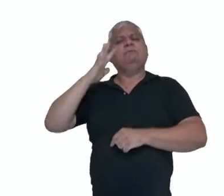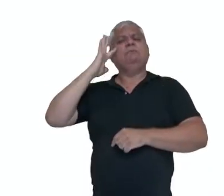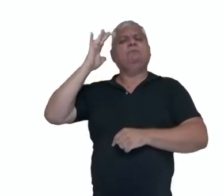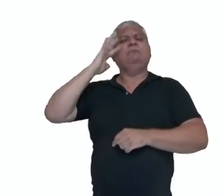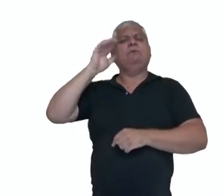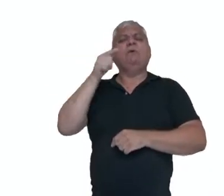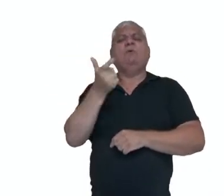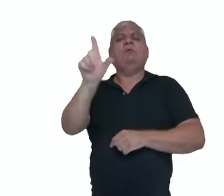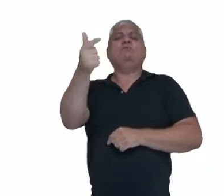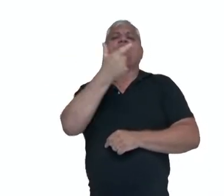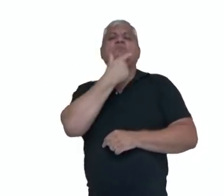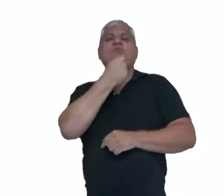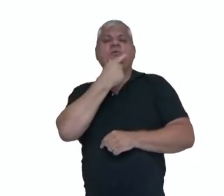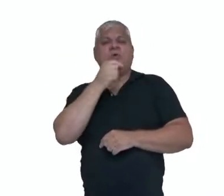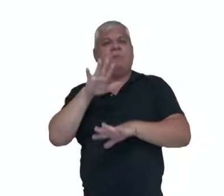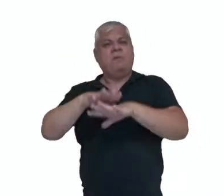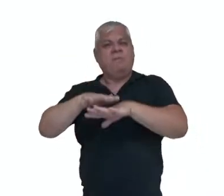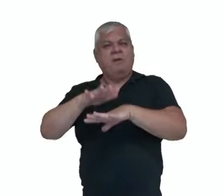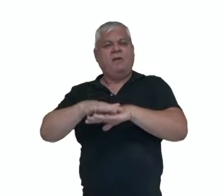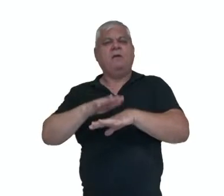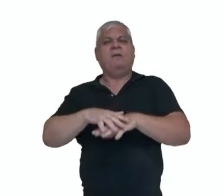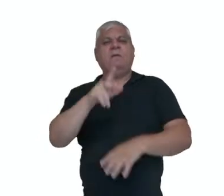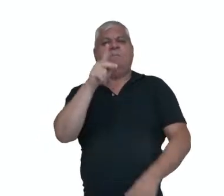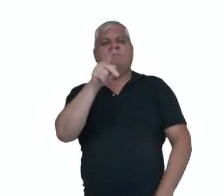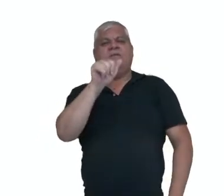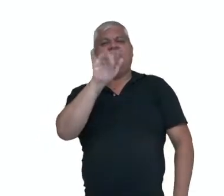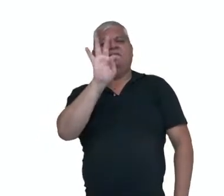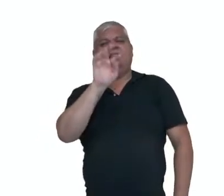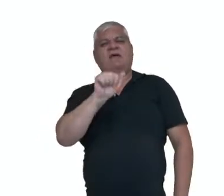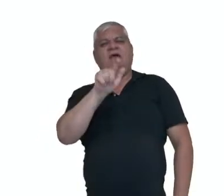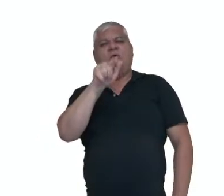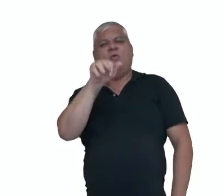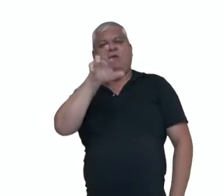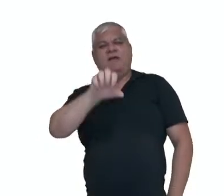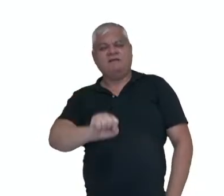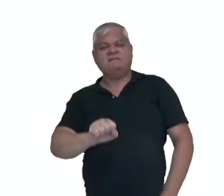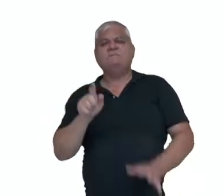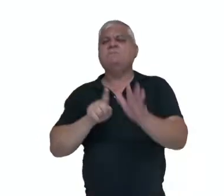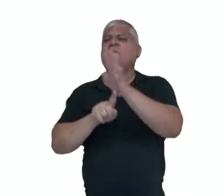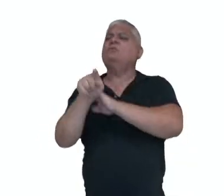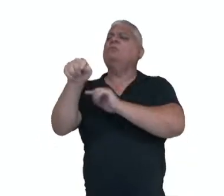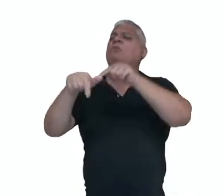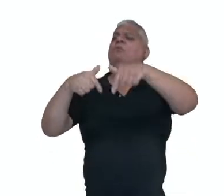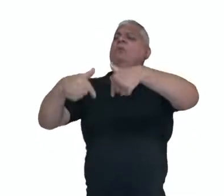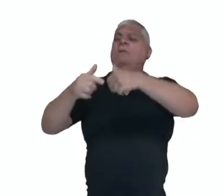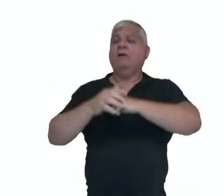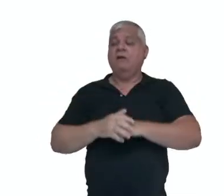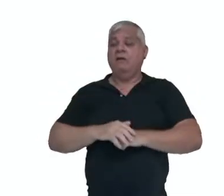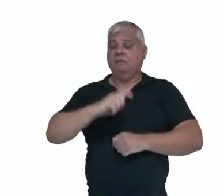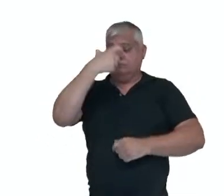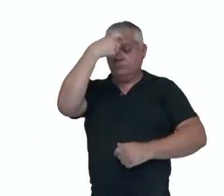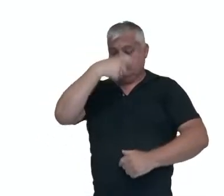é um outro matemático, Pitágoras. E quando perguntado sobre seu ofício, respondeu, sou um